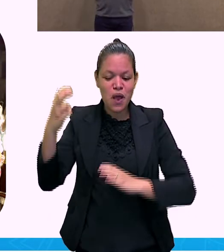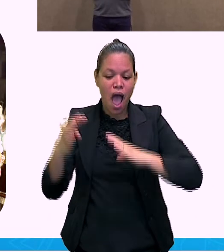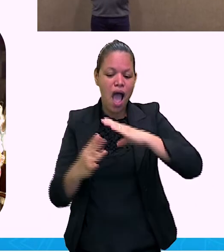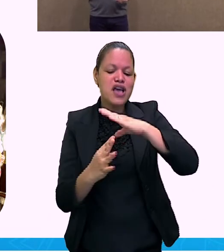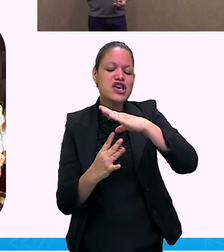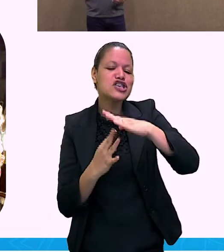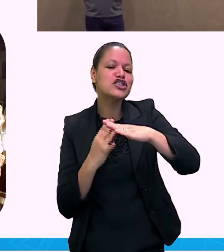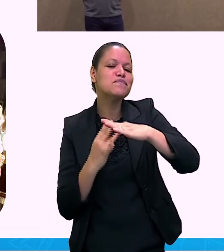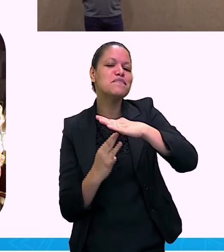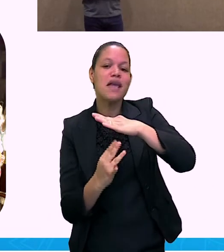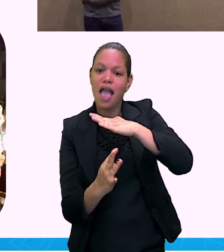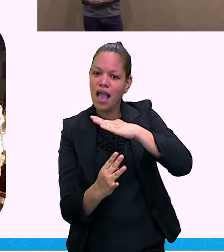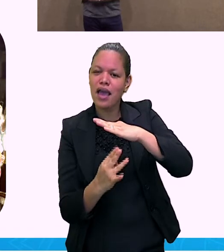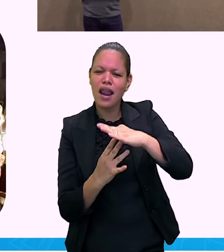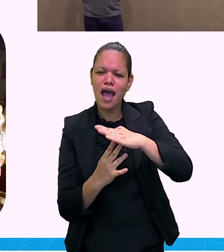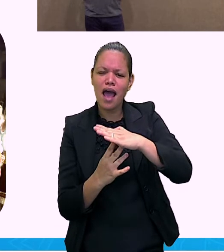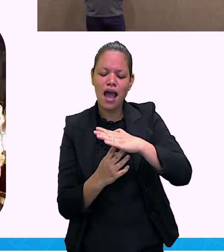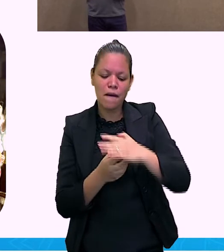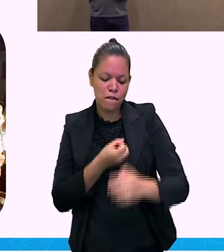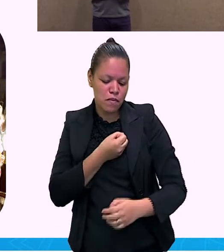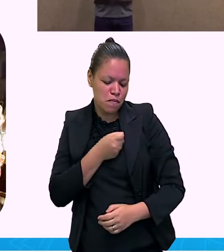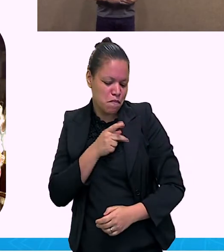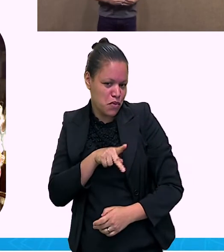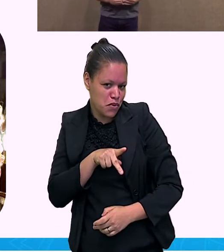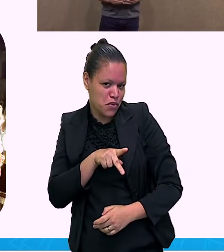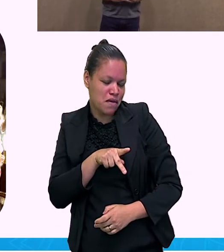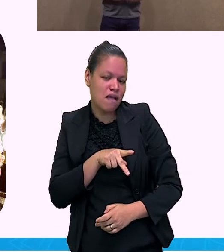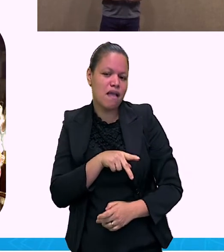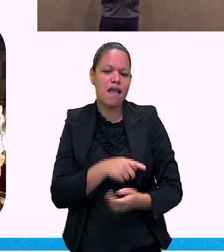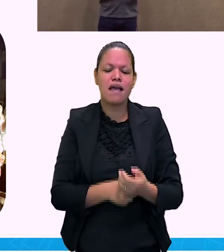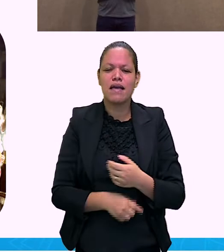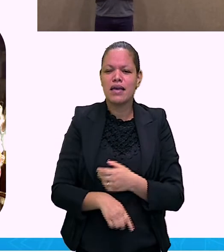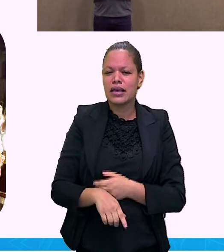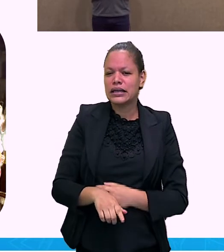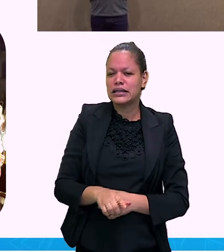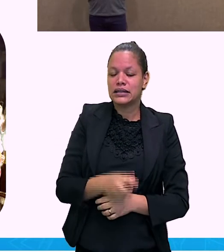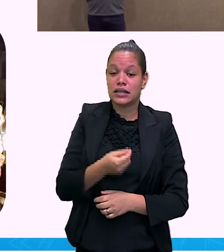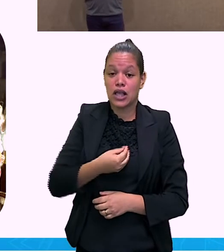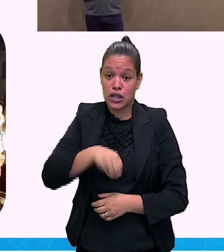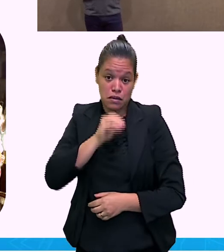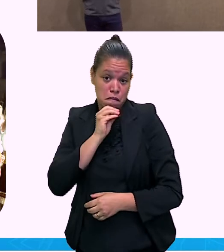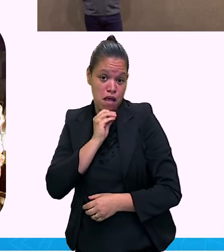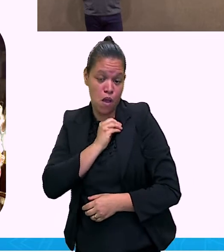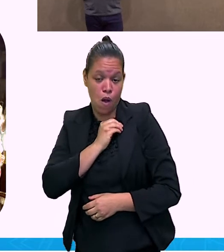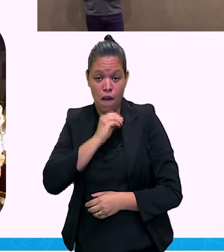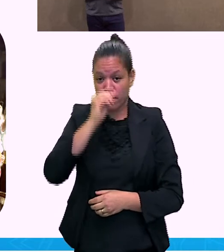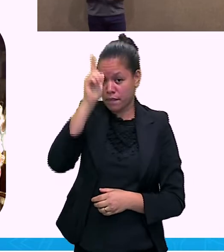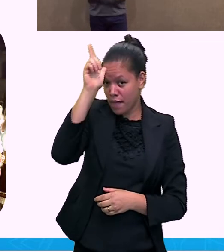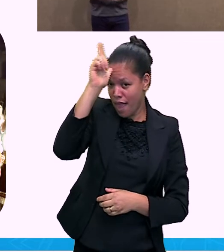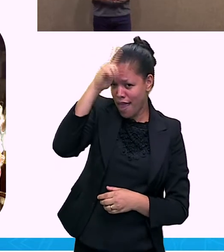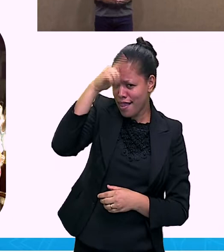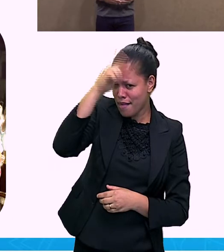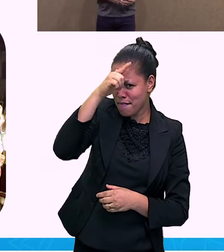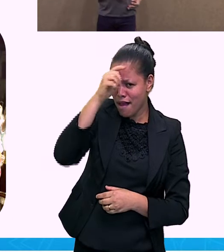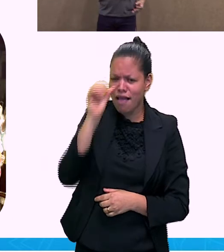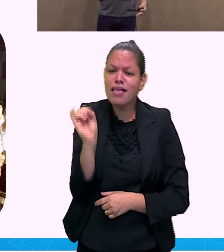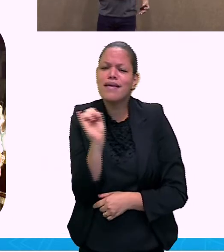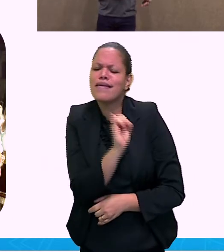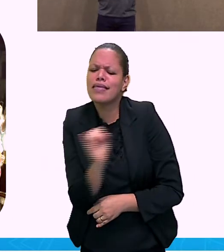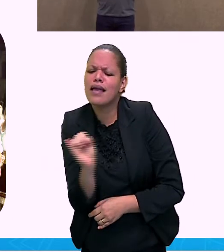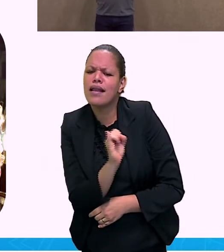aqui sobre os imigrantes portugueses, os espanhóis e principalmente alemães e